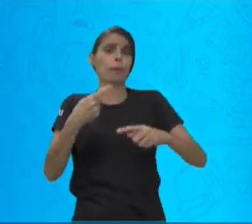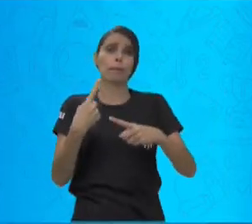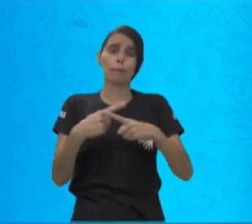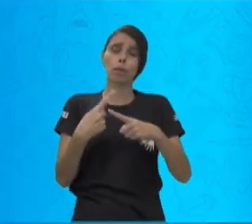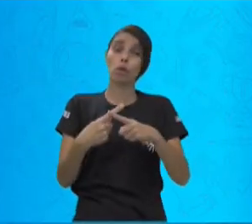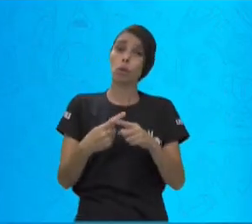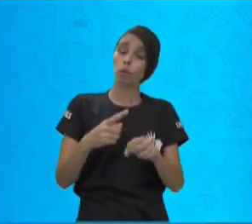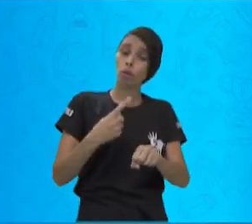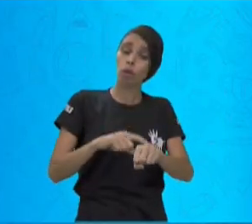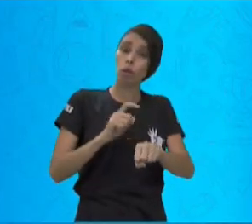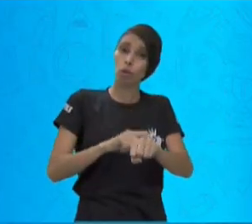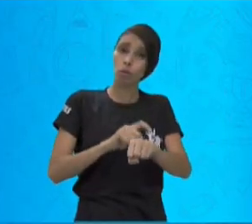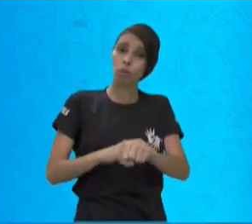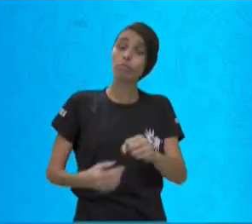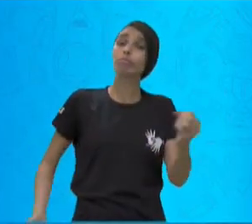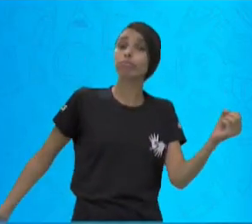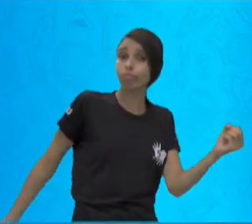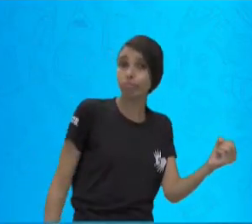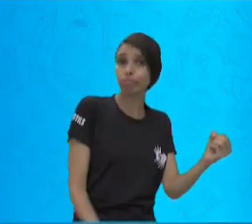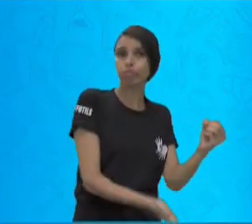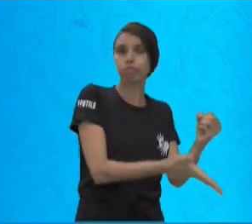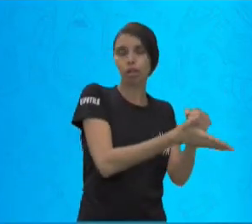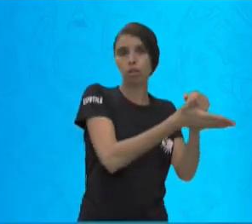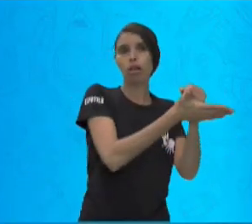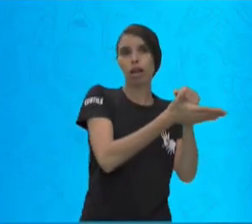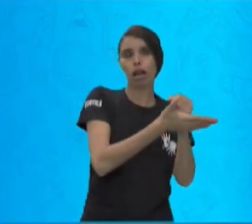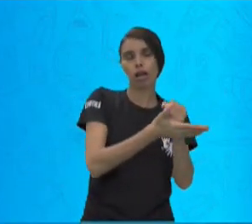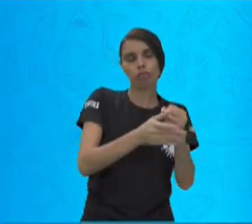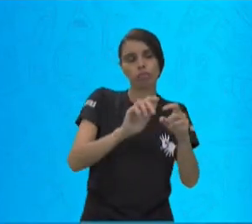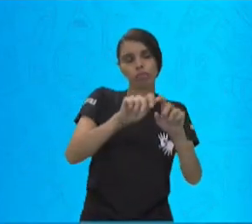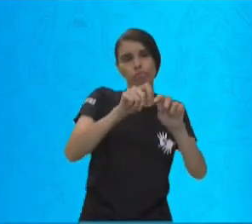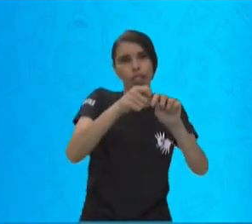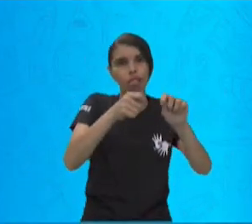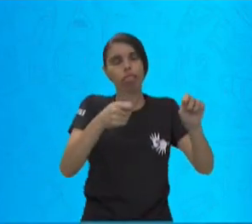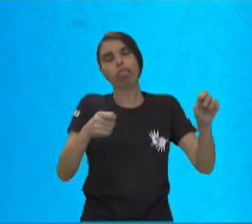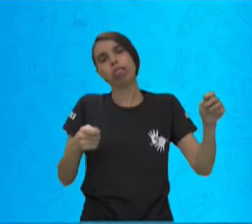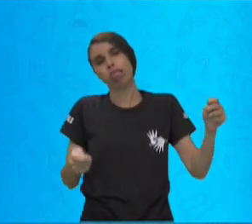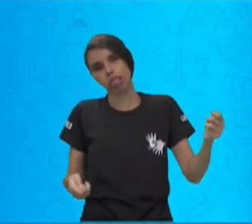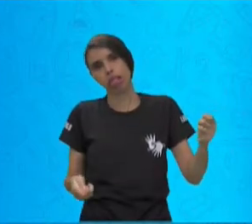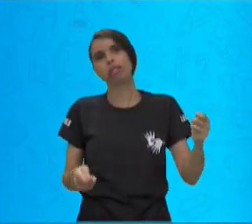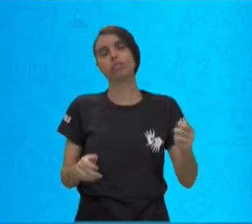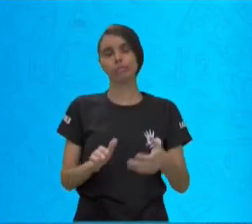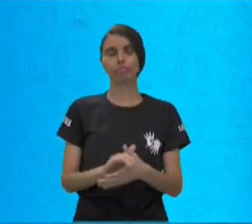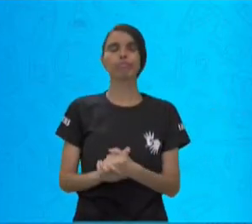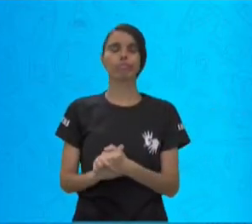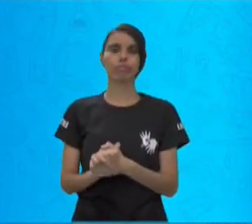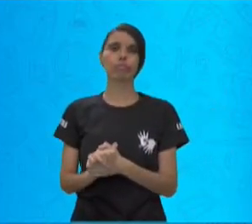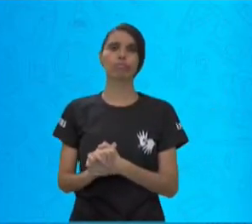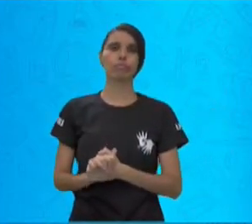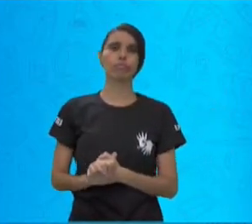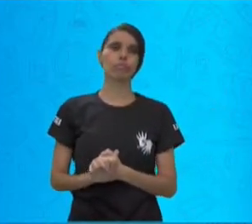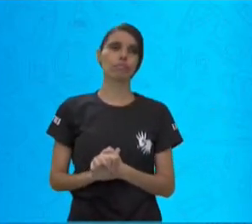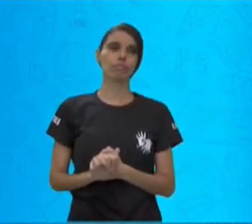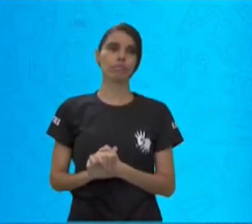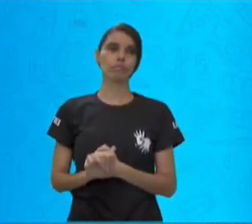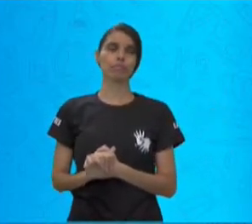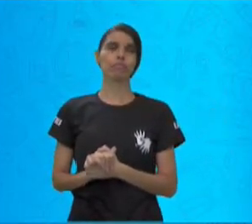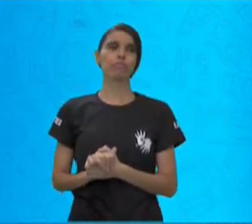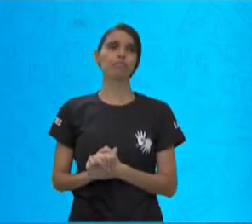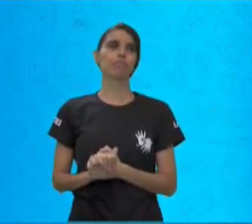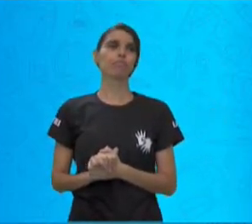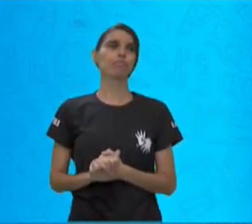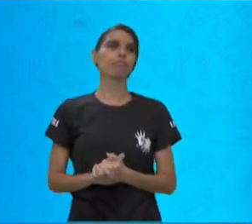e essas pontas que sobraram a gente vai cortar e para dar um design melhor para nossa pera